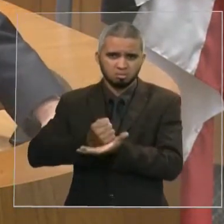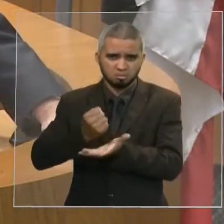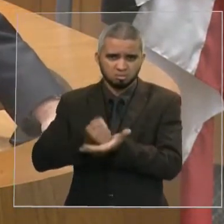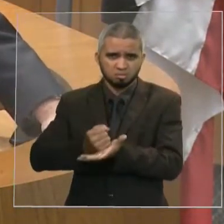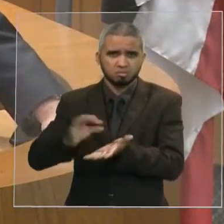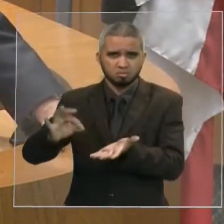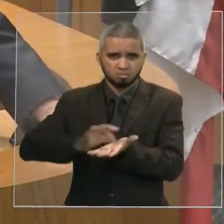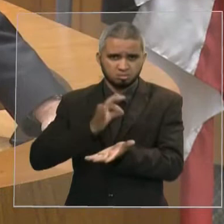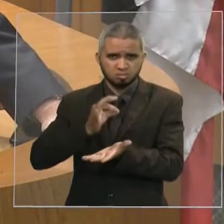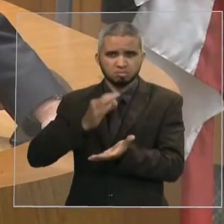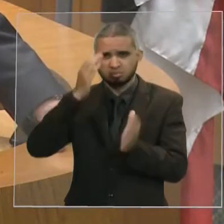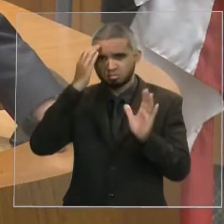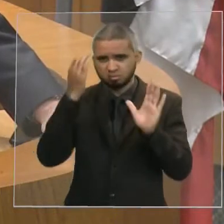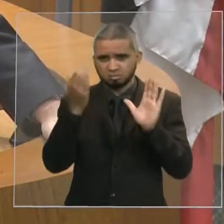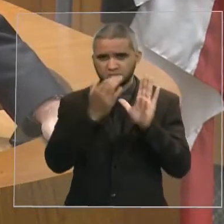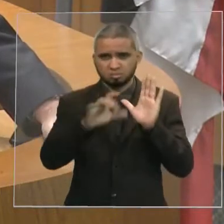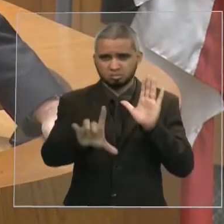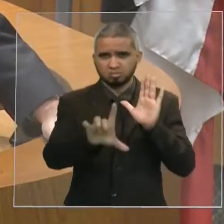lei,